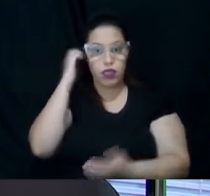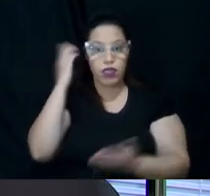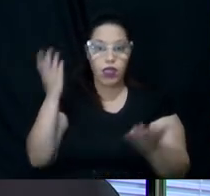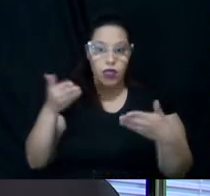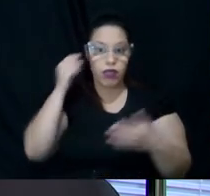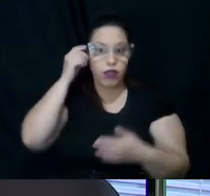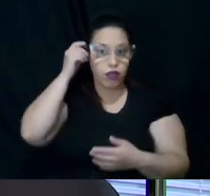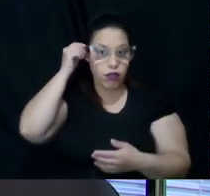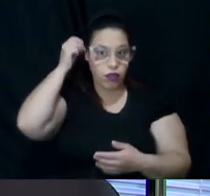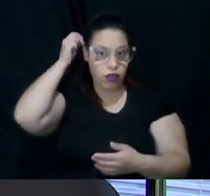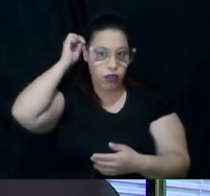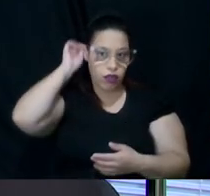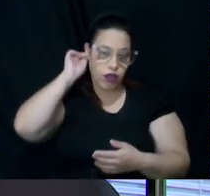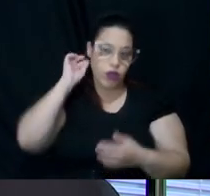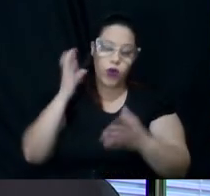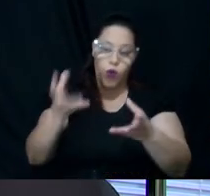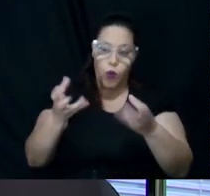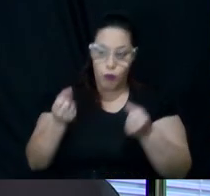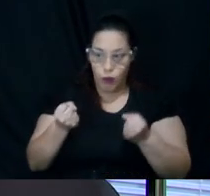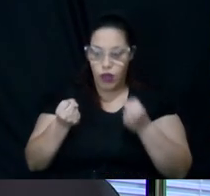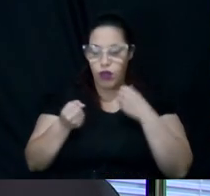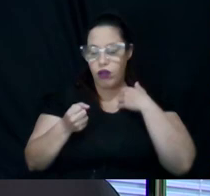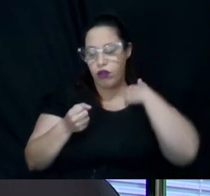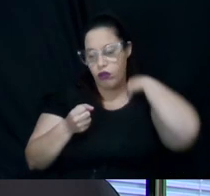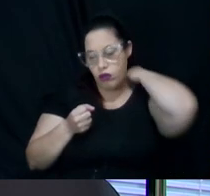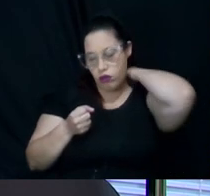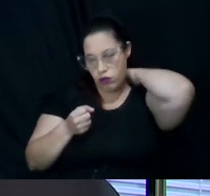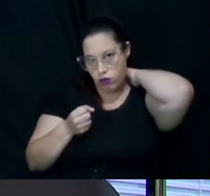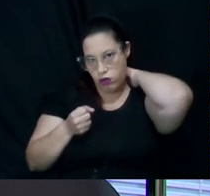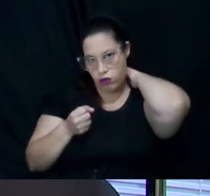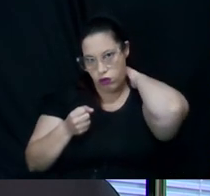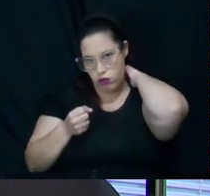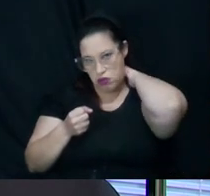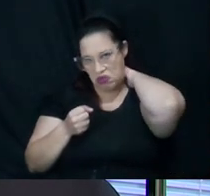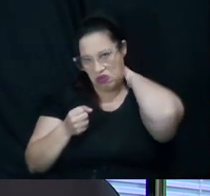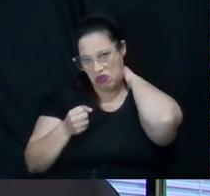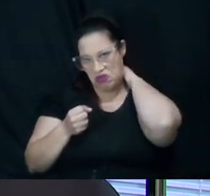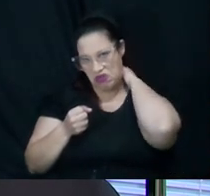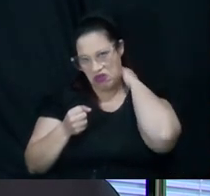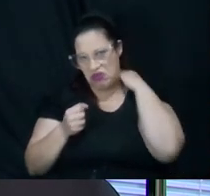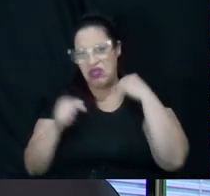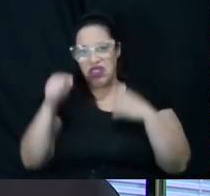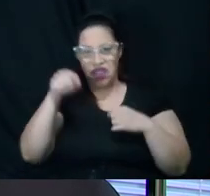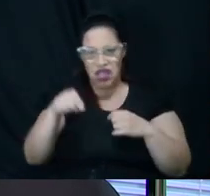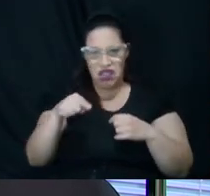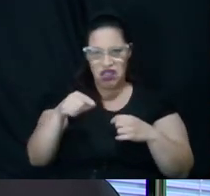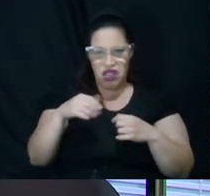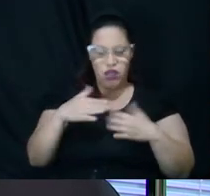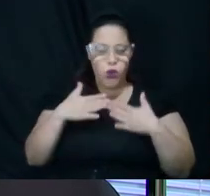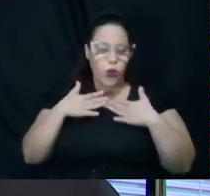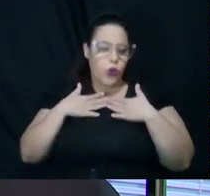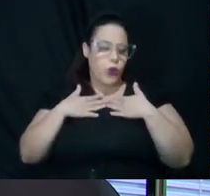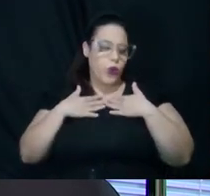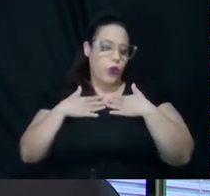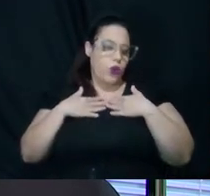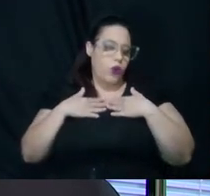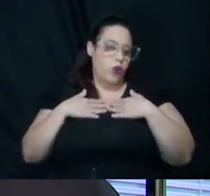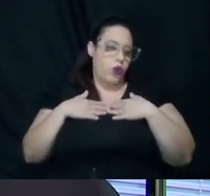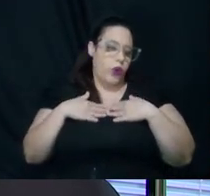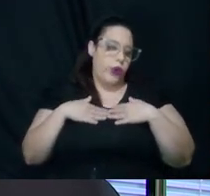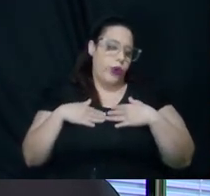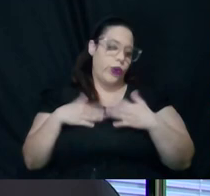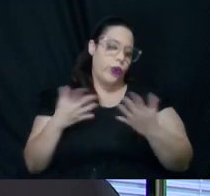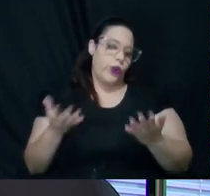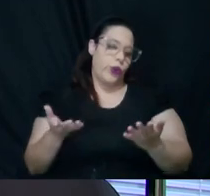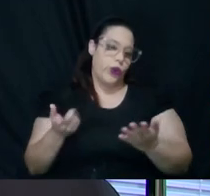bem de consumo, talvez para, nesse momento, satisfazer um prazer que você tenha, você tem que analisar se